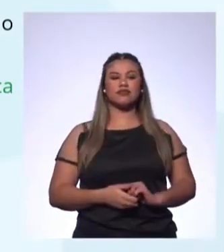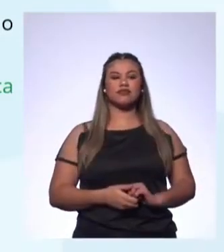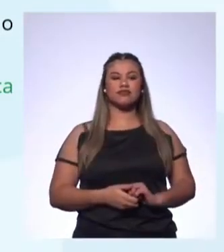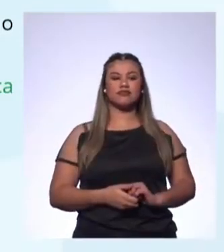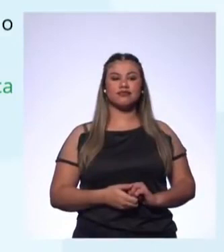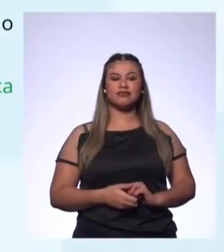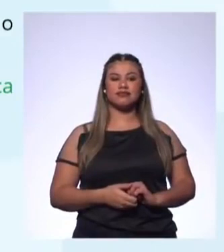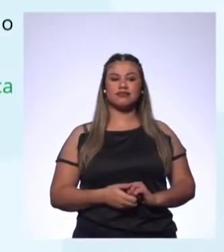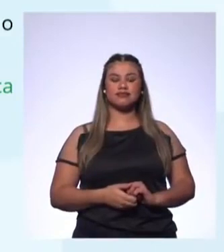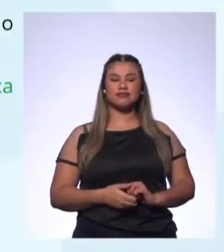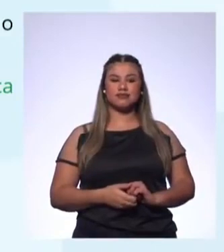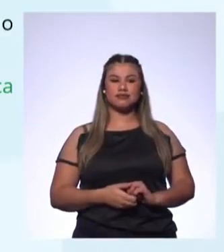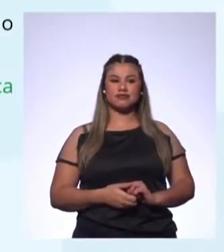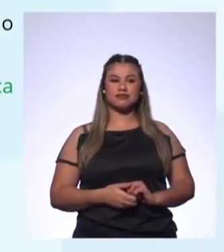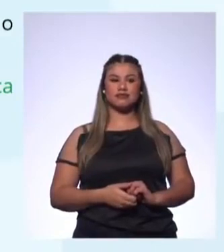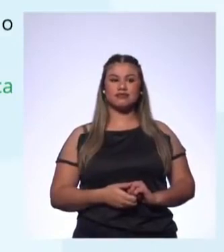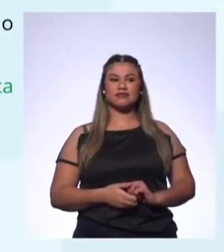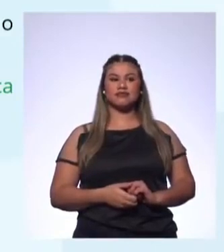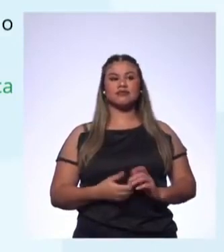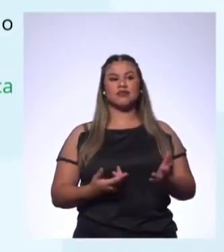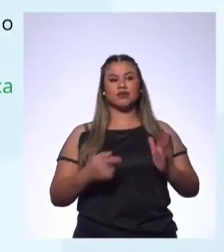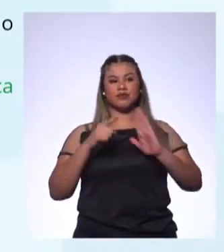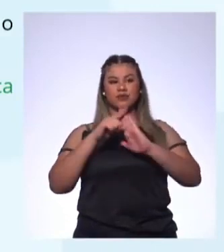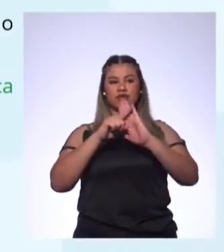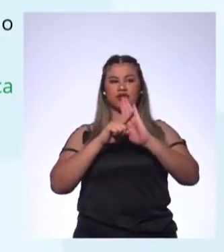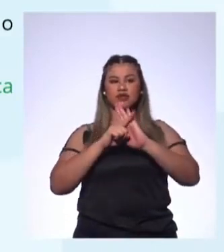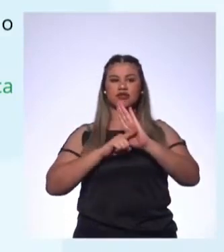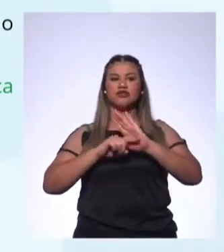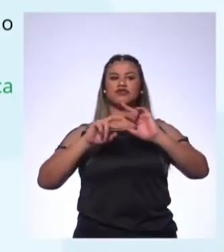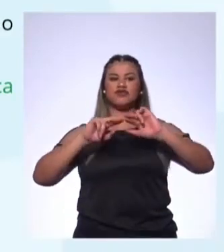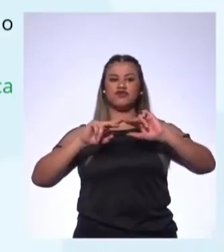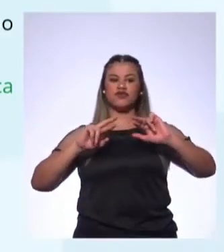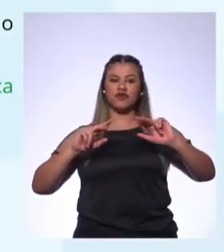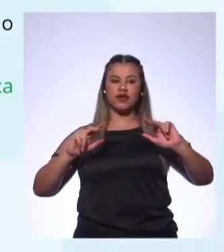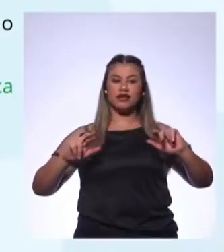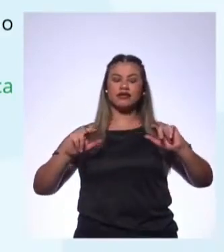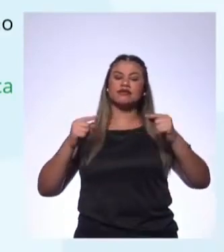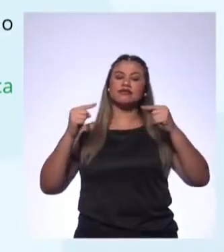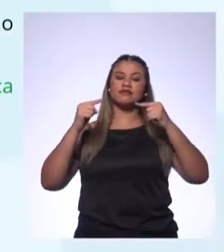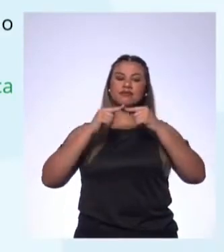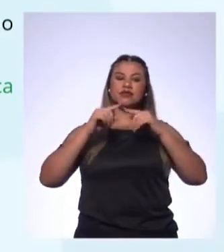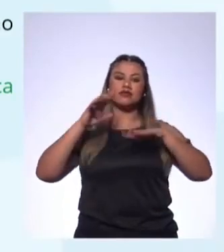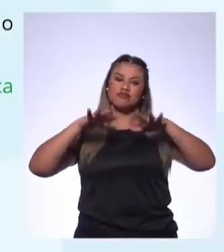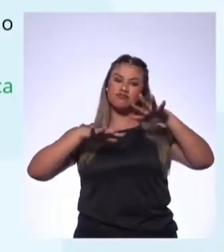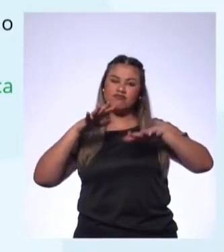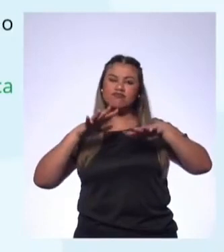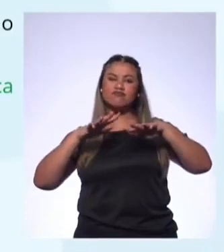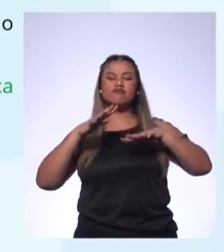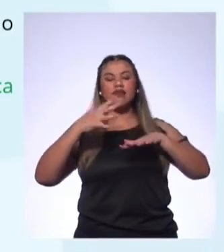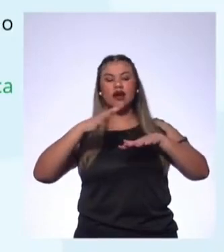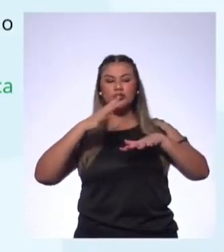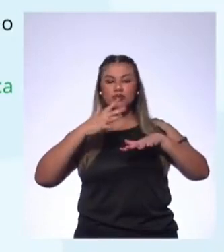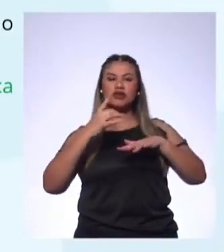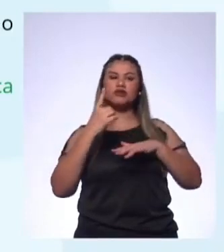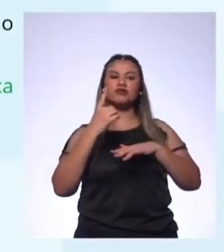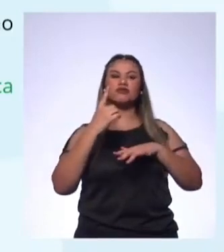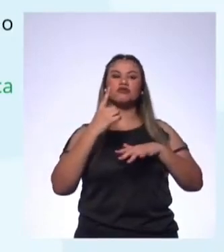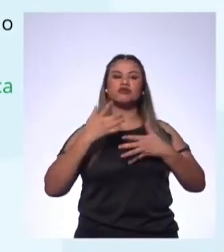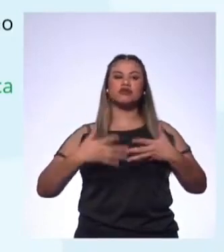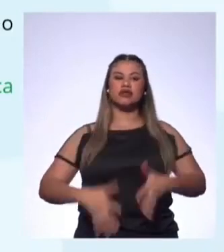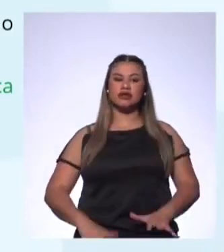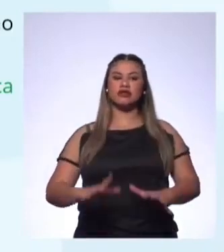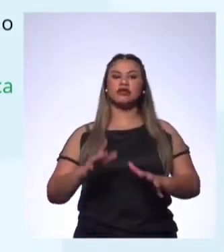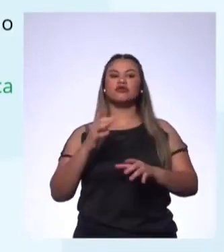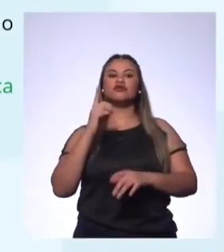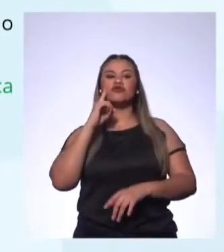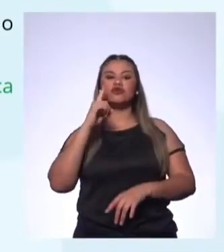de aparecer nas pesquisas aí, essa data, né? 23 de abril de 1564,